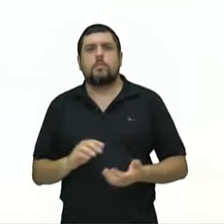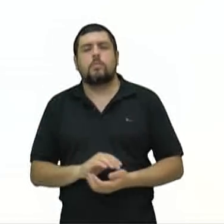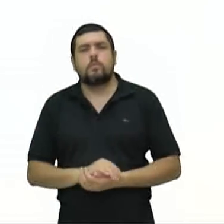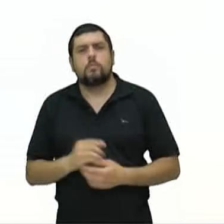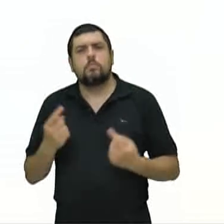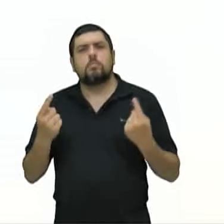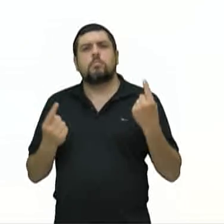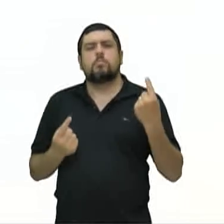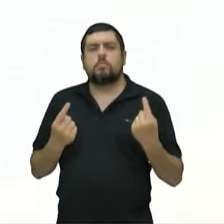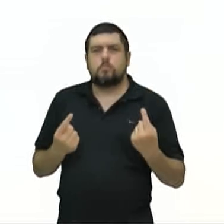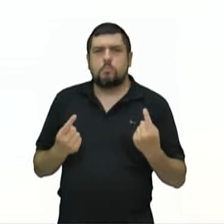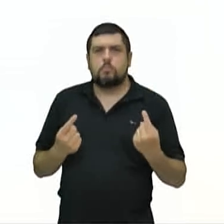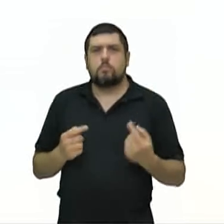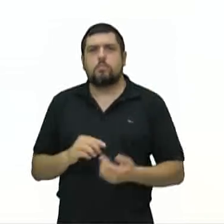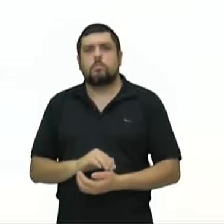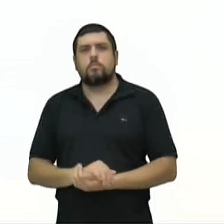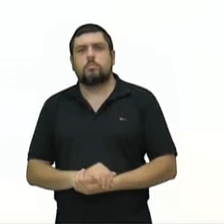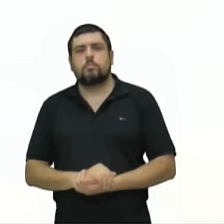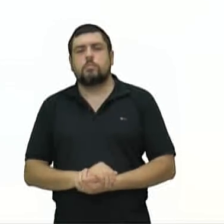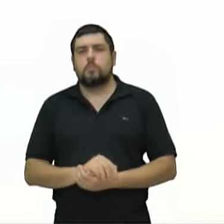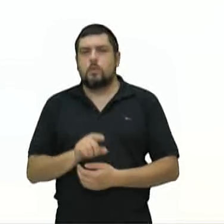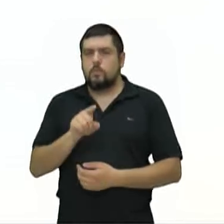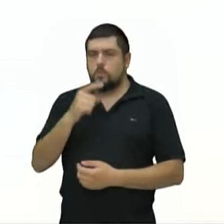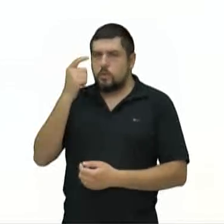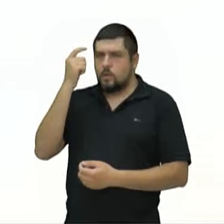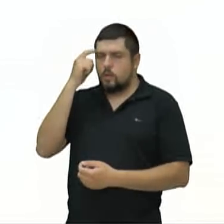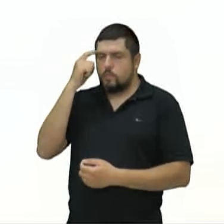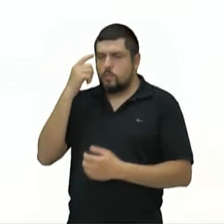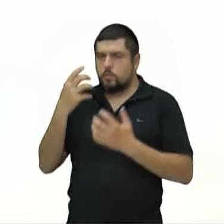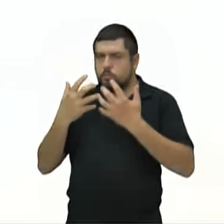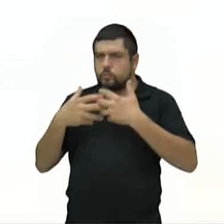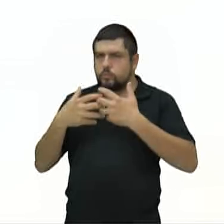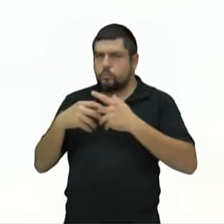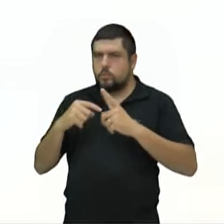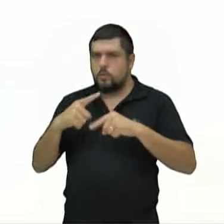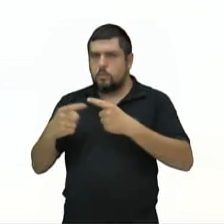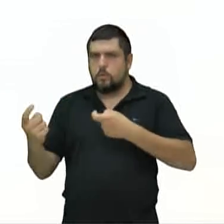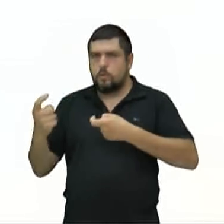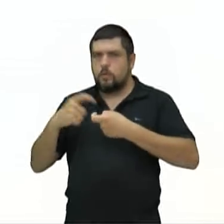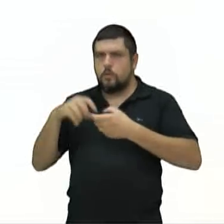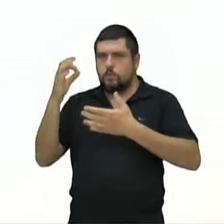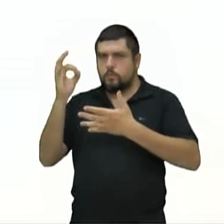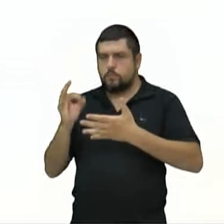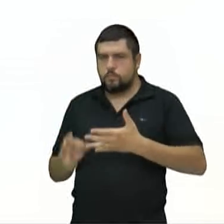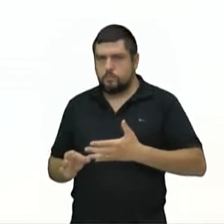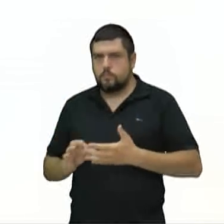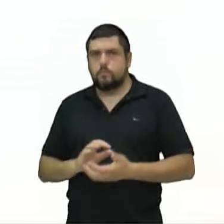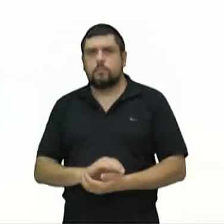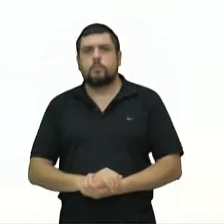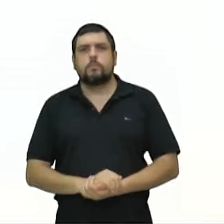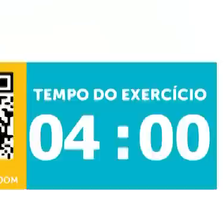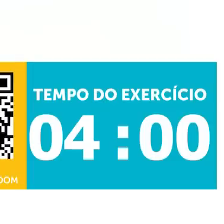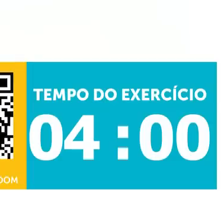ação e reação? Beleza? Vou dar um tempinho para vocês pensarem aí e daqui a pouco a gente discute essa questão aí.